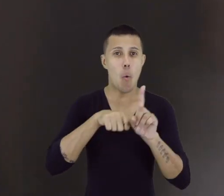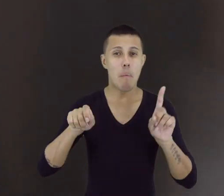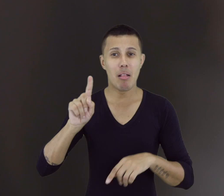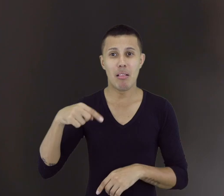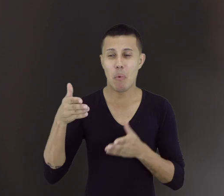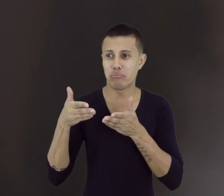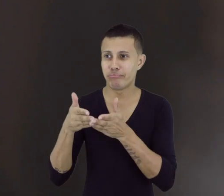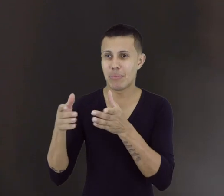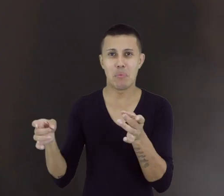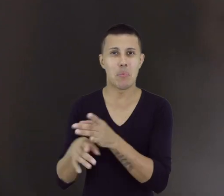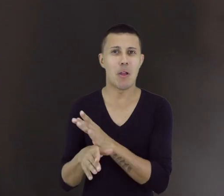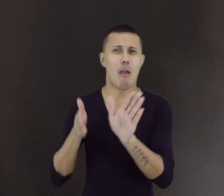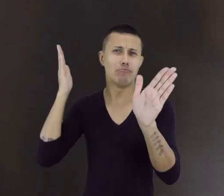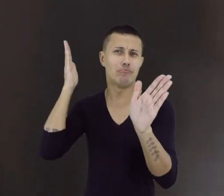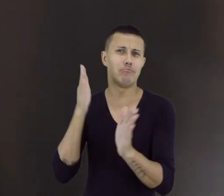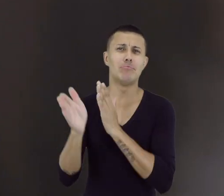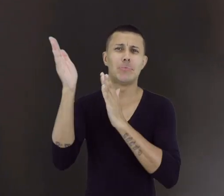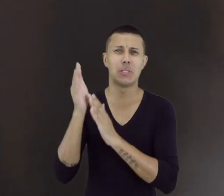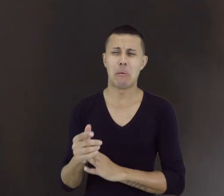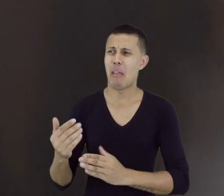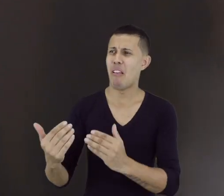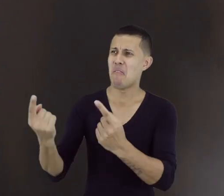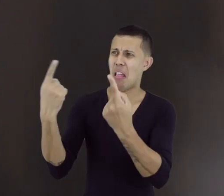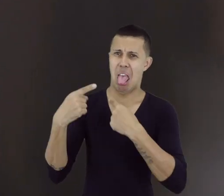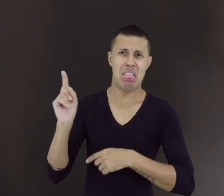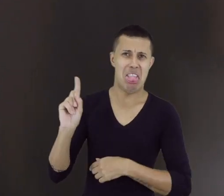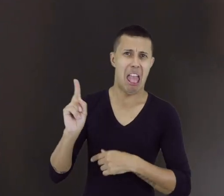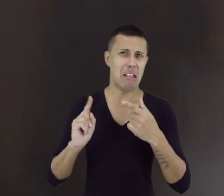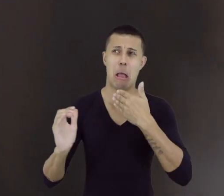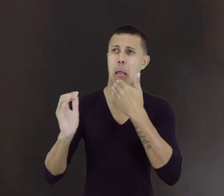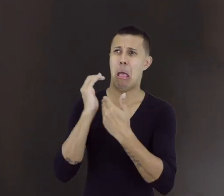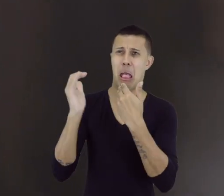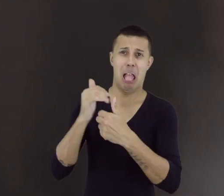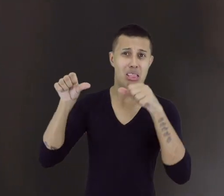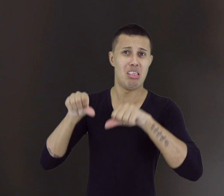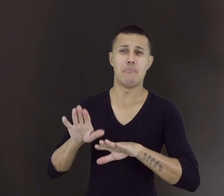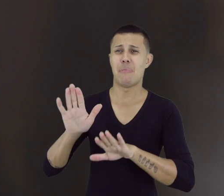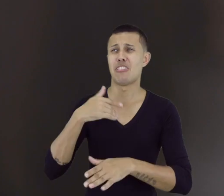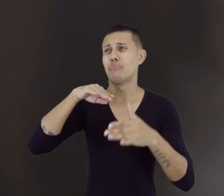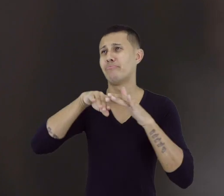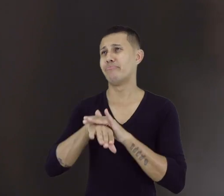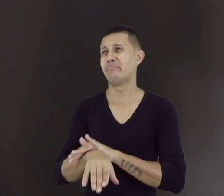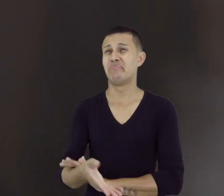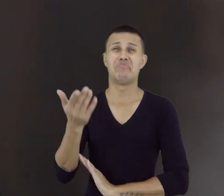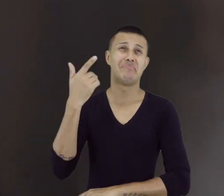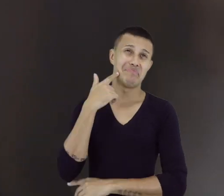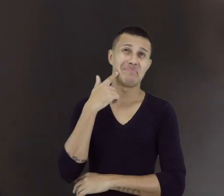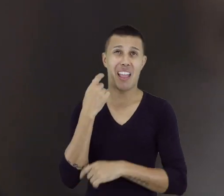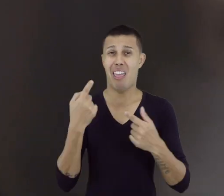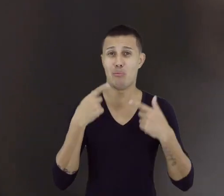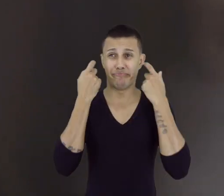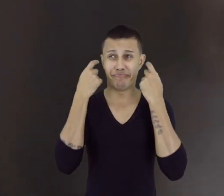de um mês preparando o barco, eu parti, ouvi muitos nãos, ouvi muitos desaconselhamentos, mas eu já estava tão acostumada